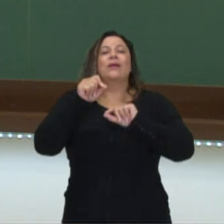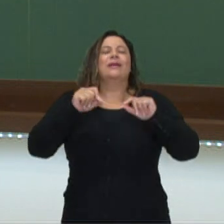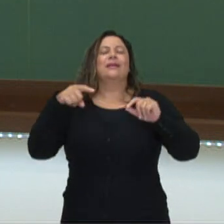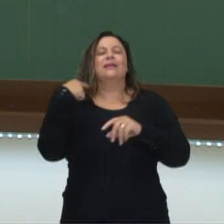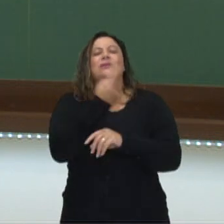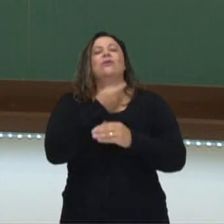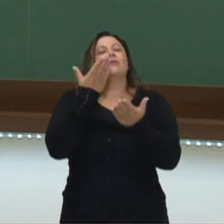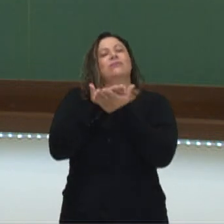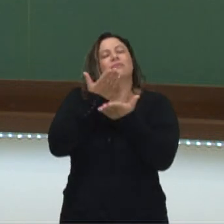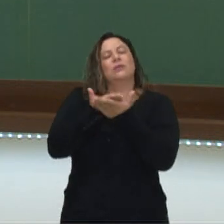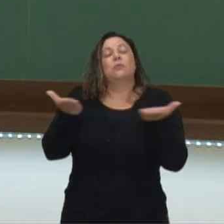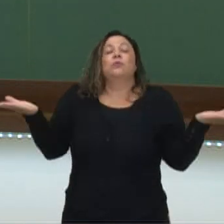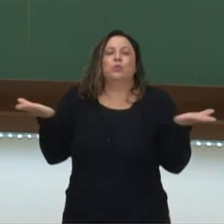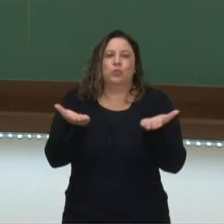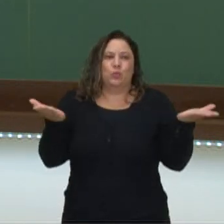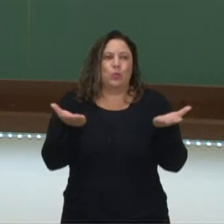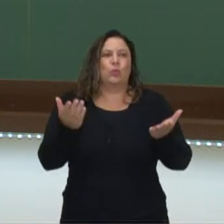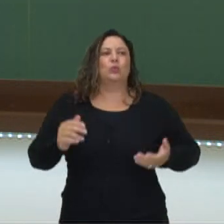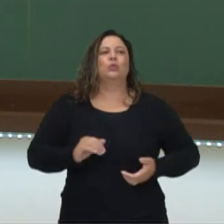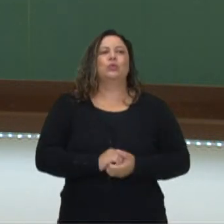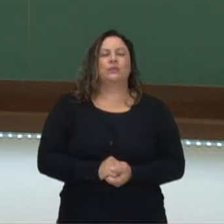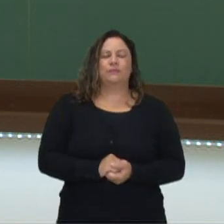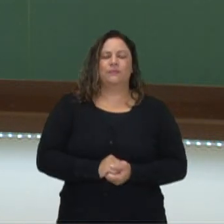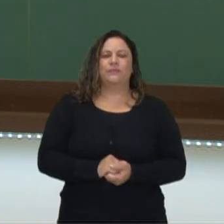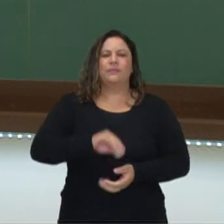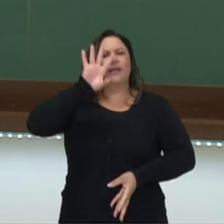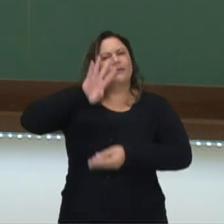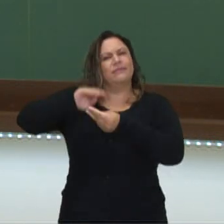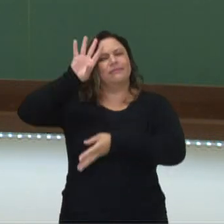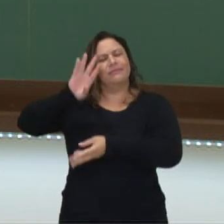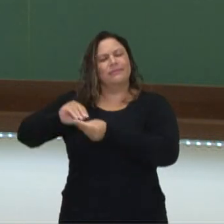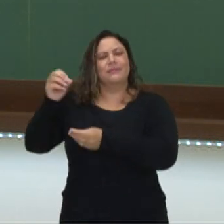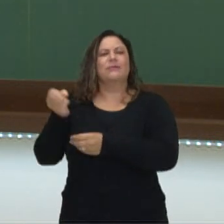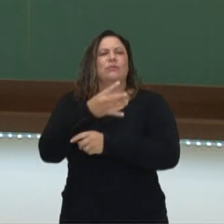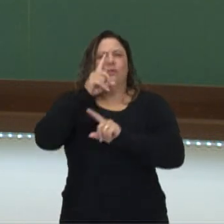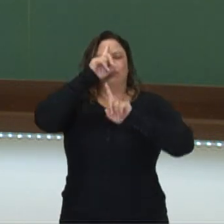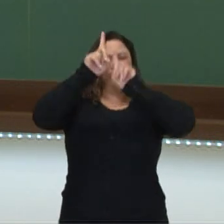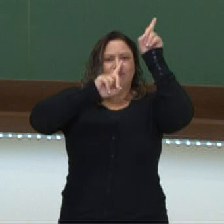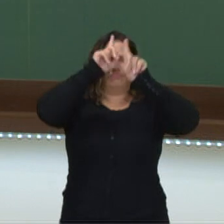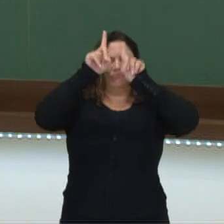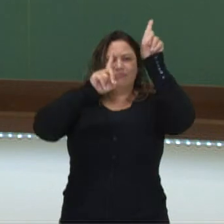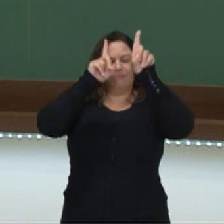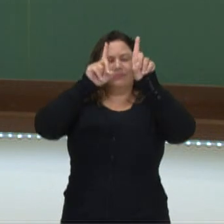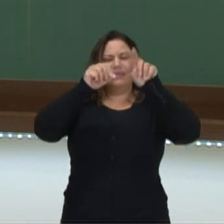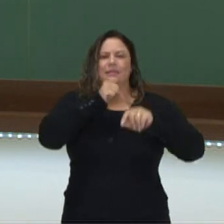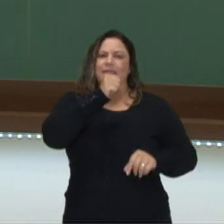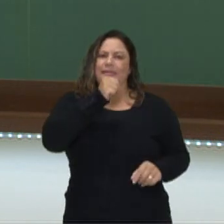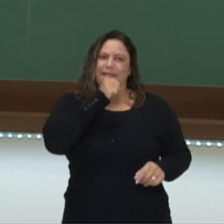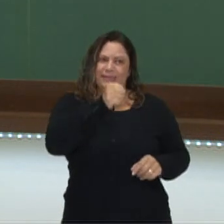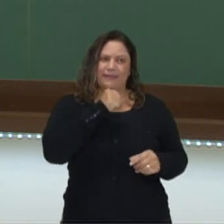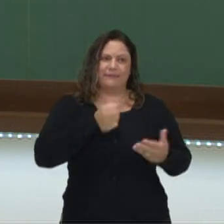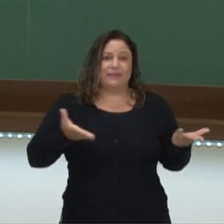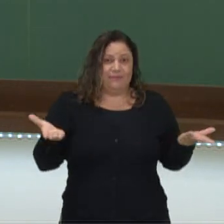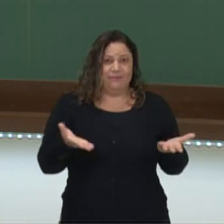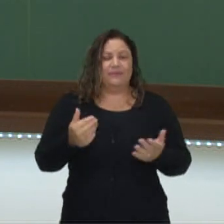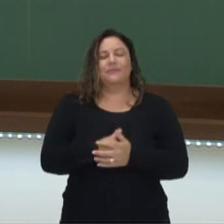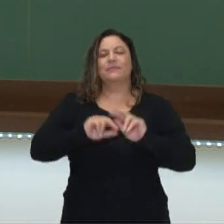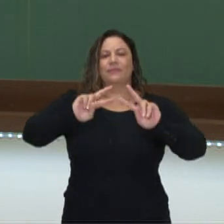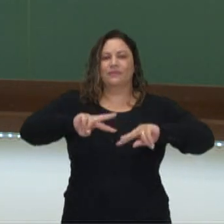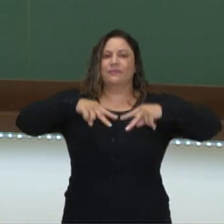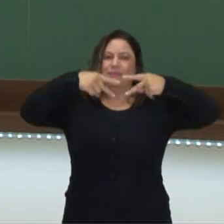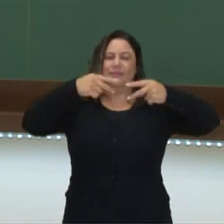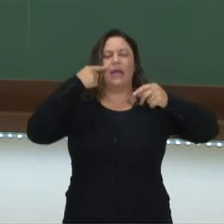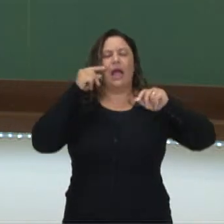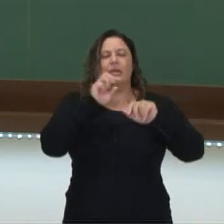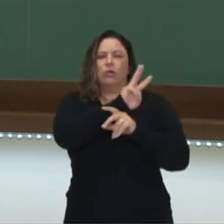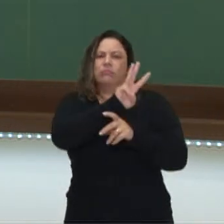hoje então? Fazer tomadas de nota de ideias presentes em uma entrevista. Aqui nós temos a referência para a